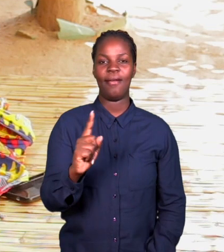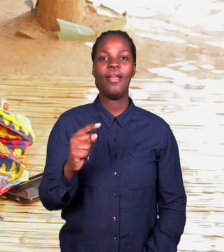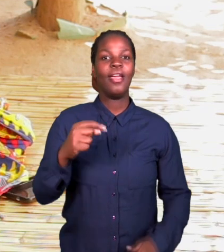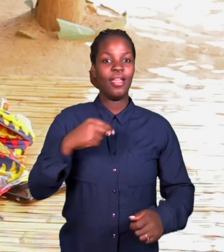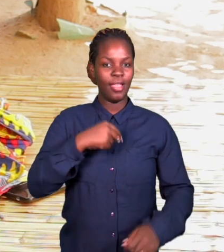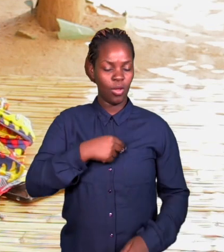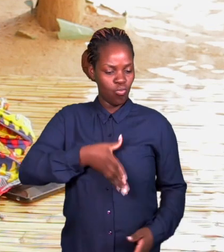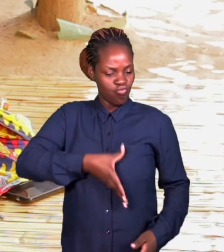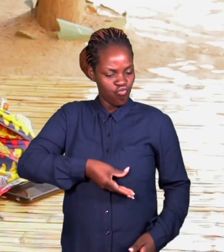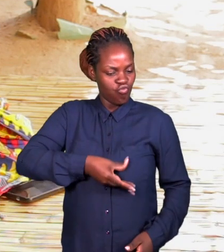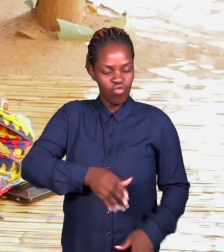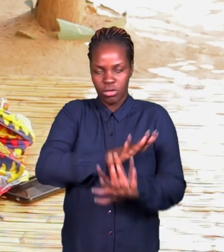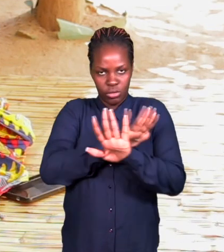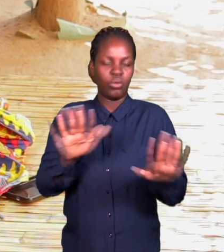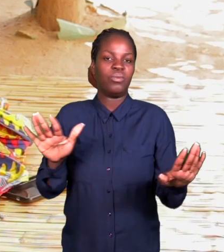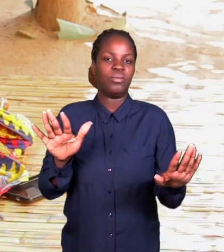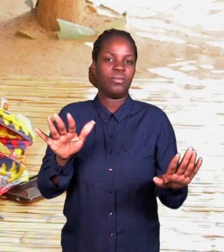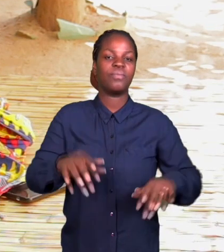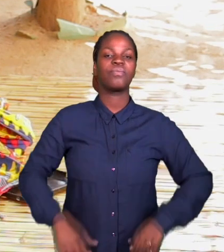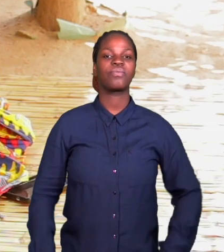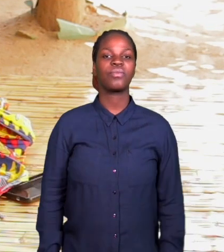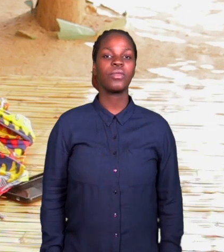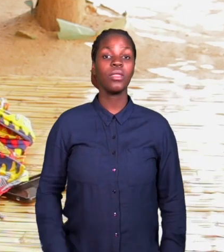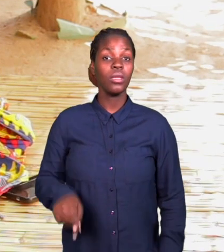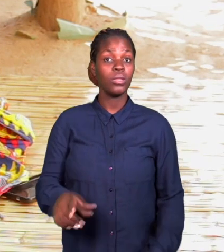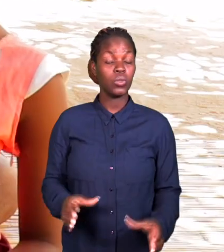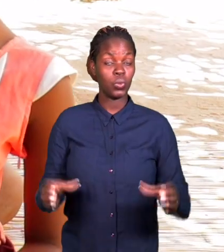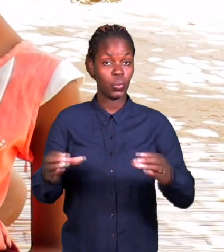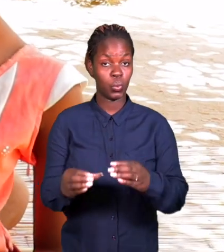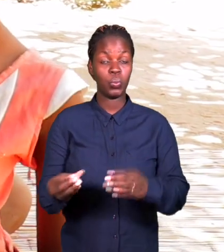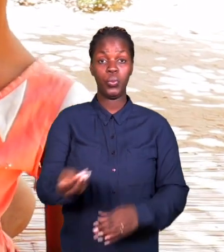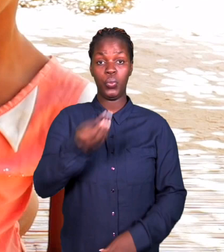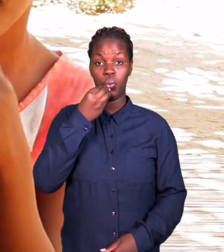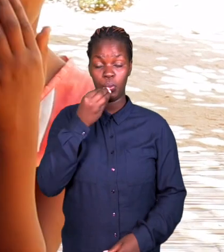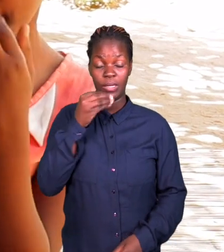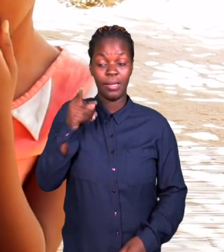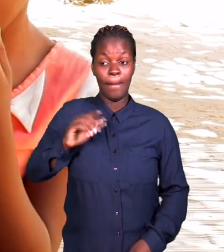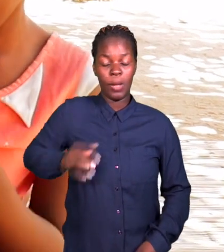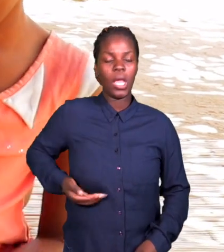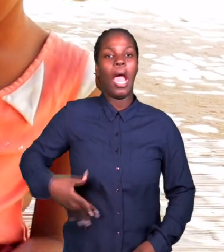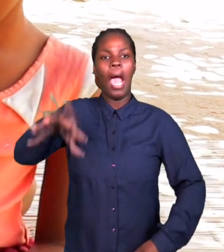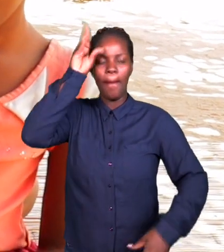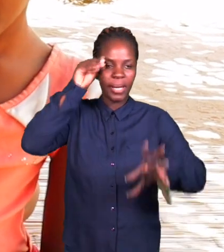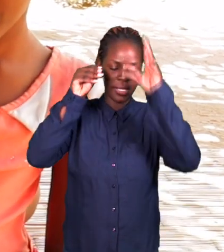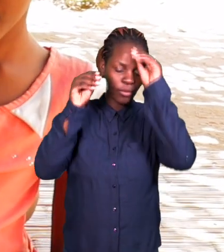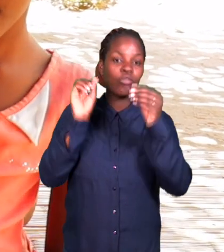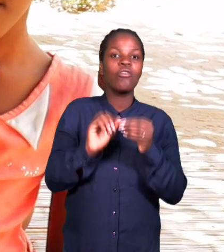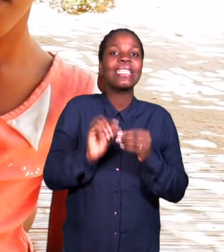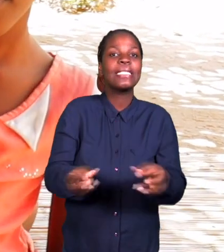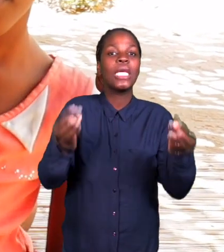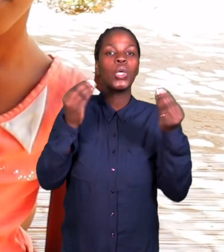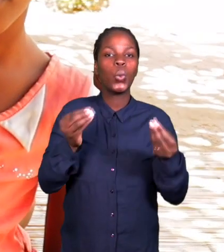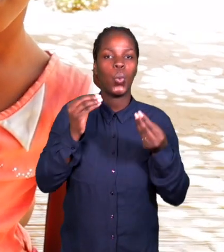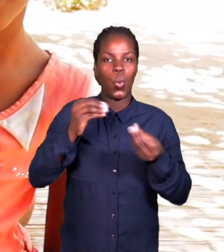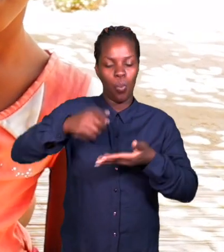artificial não. Só estou a dar essa minha mama só. No grupo de nutrição, Estefânia aprendeu a preparar